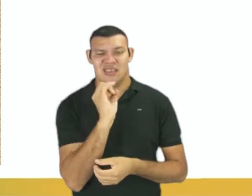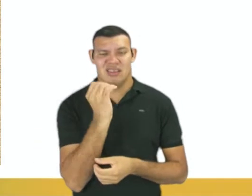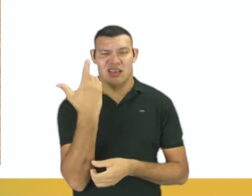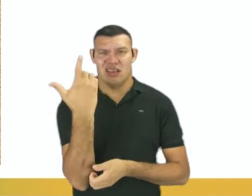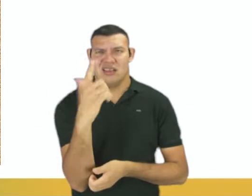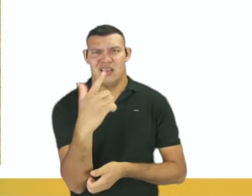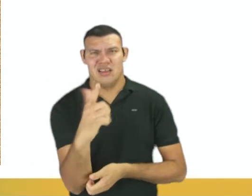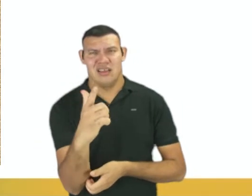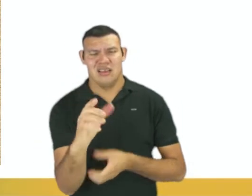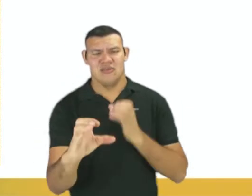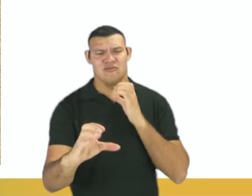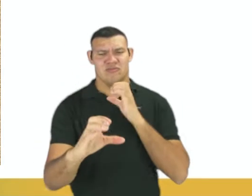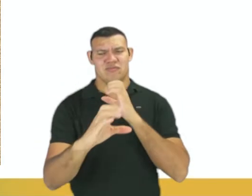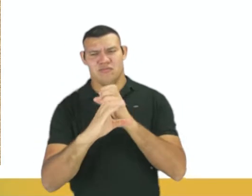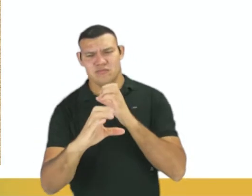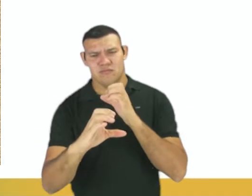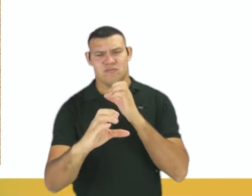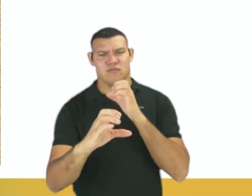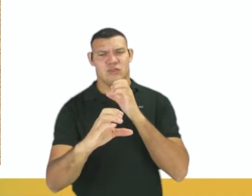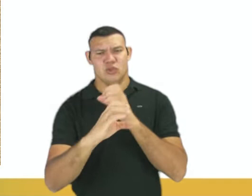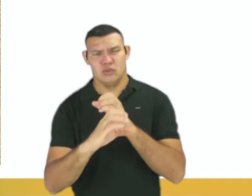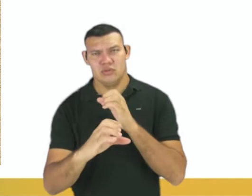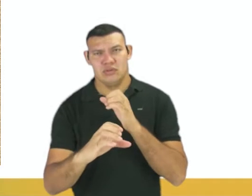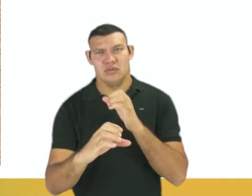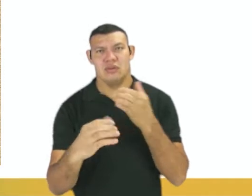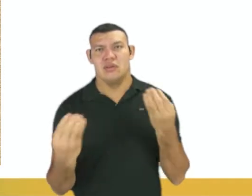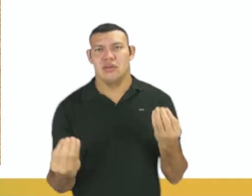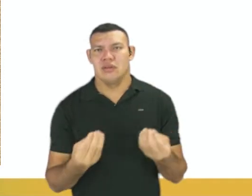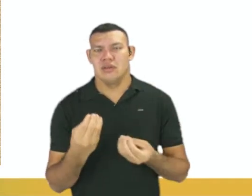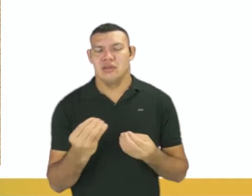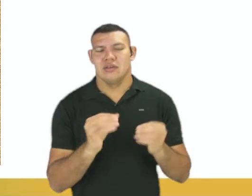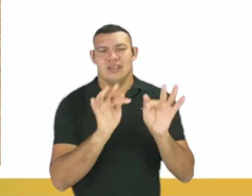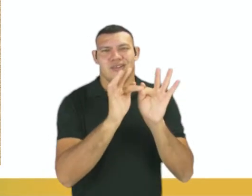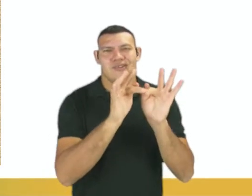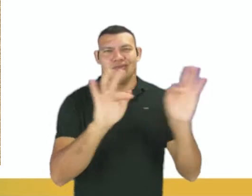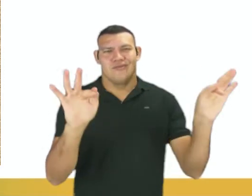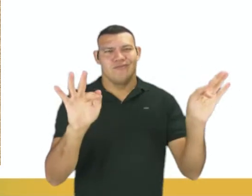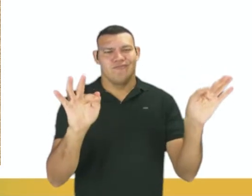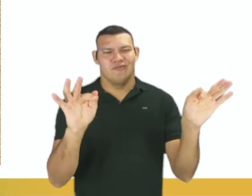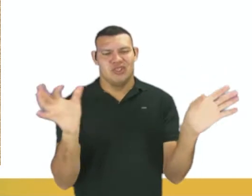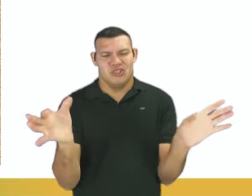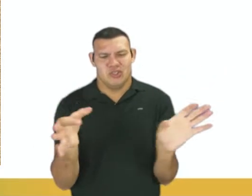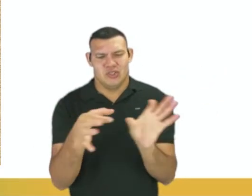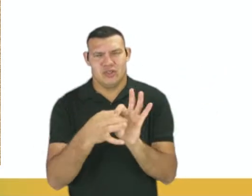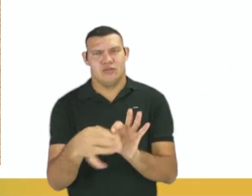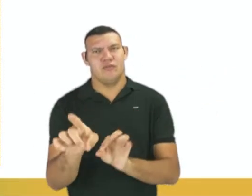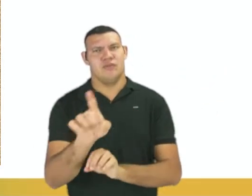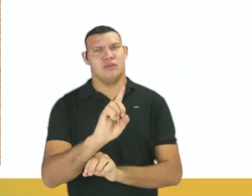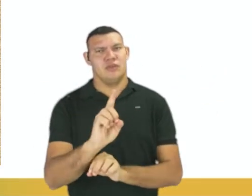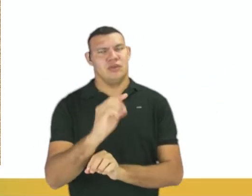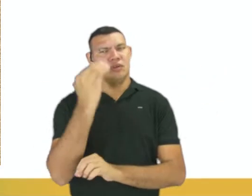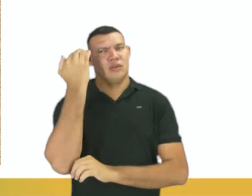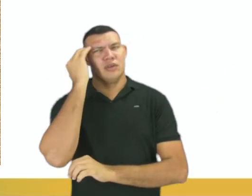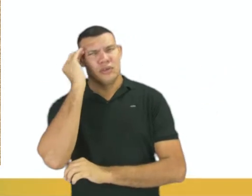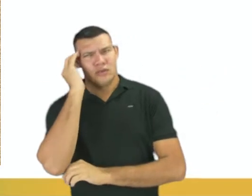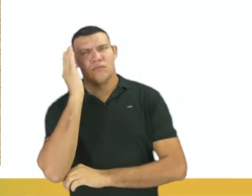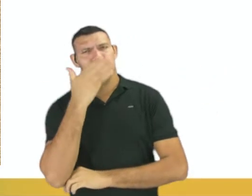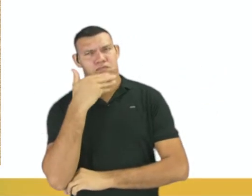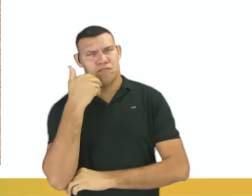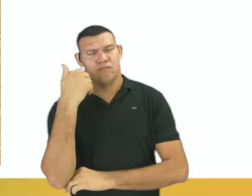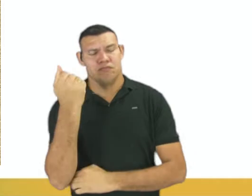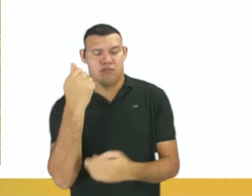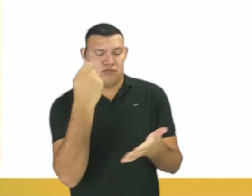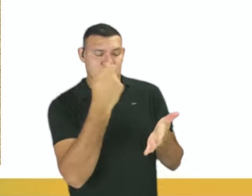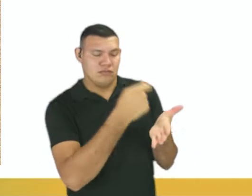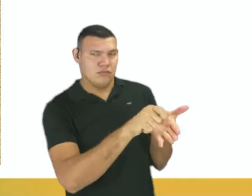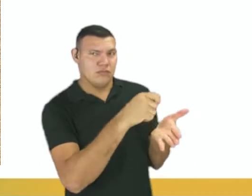nosso comunicação a nossa linguagem seria limitada frases desconexas que o entendimento dessa disciplina melhora